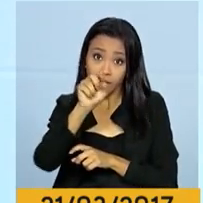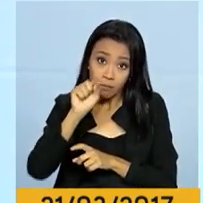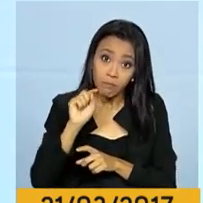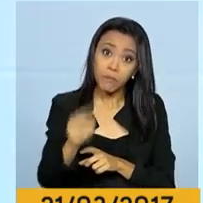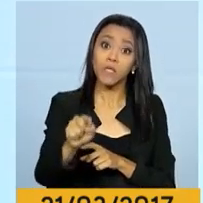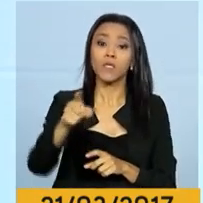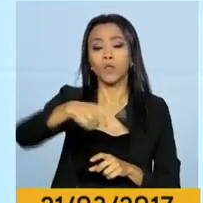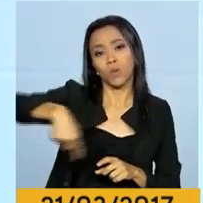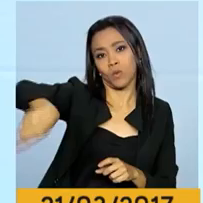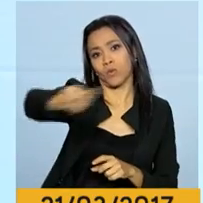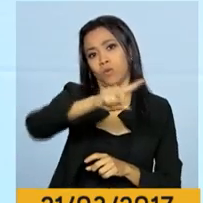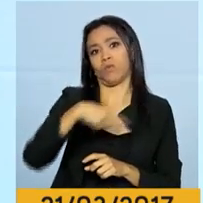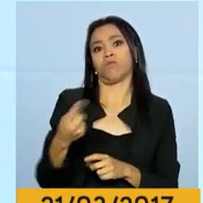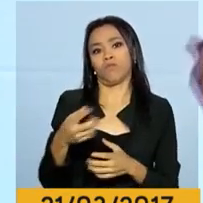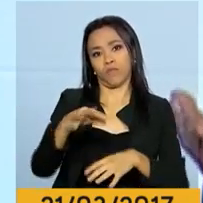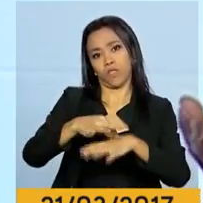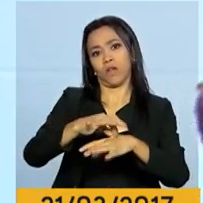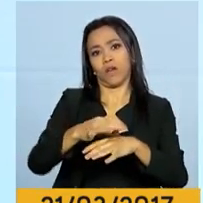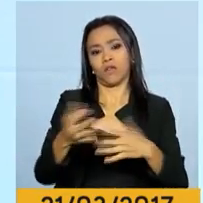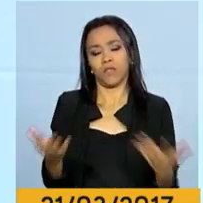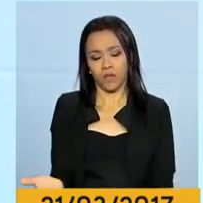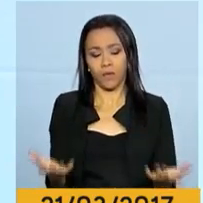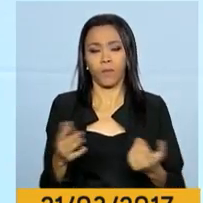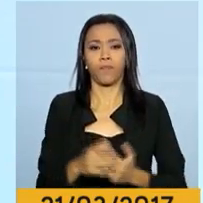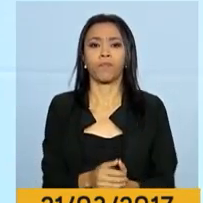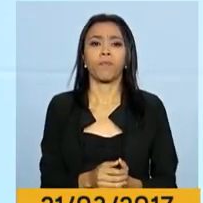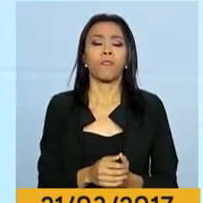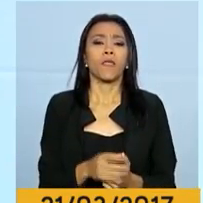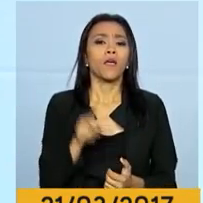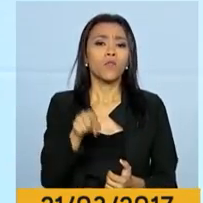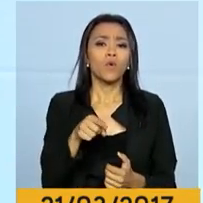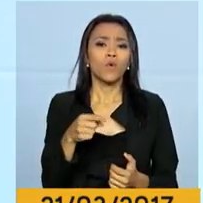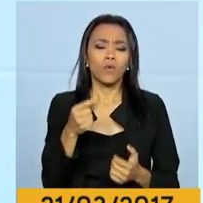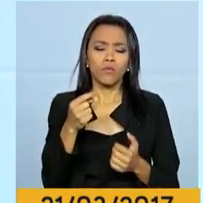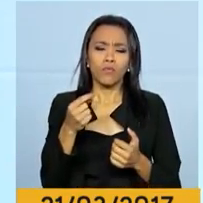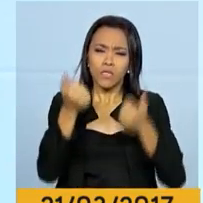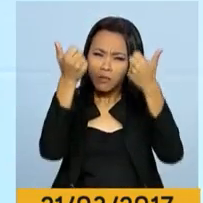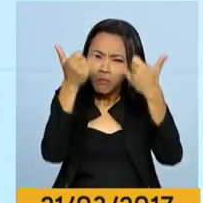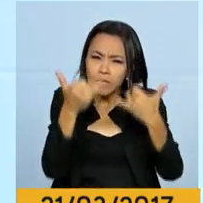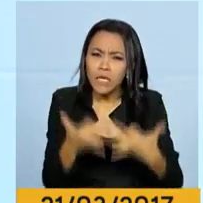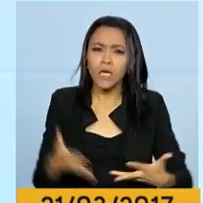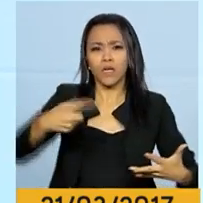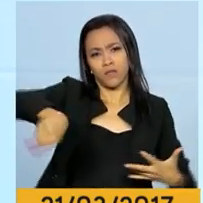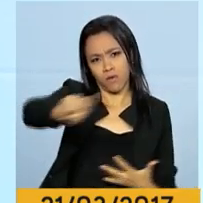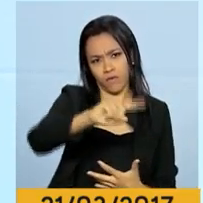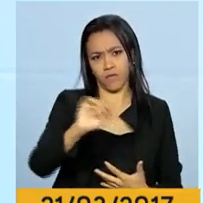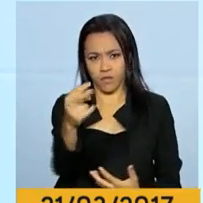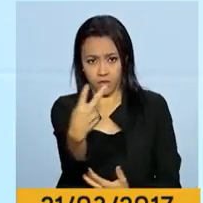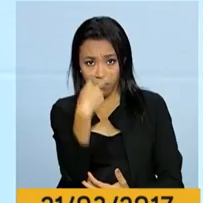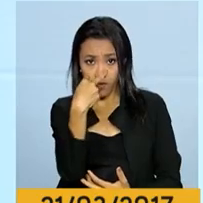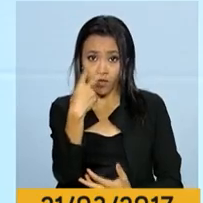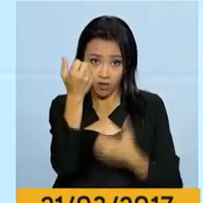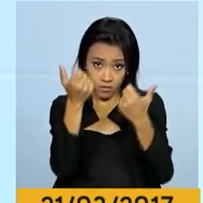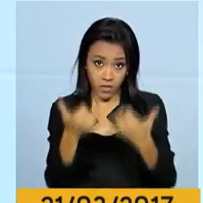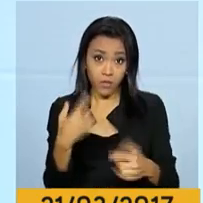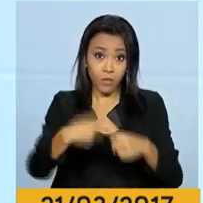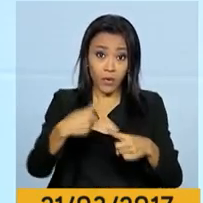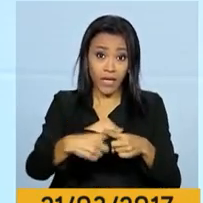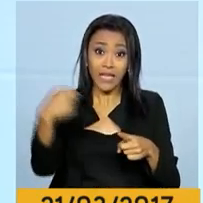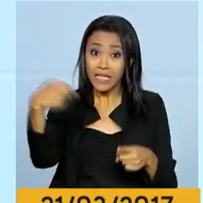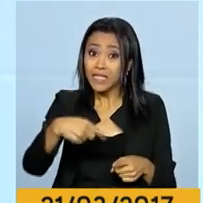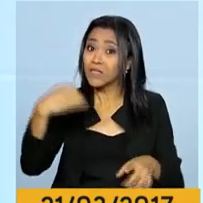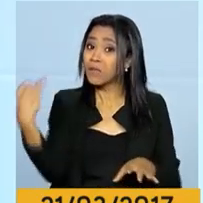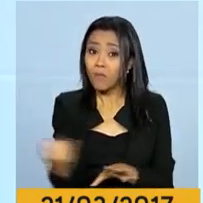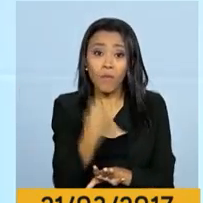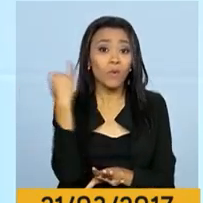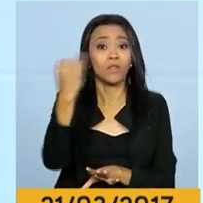mil partidas de carne. Eu estou fazendo esta introdução, meus senhores e minhas senhoras, porque isto é fundamental para o nosso